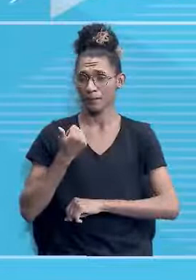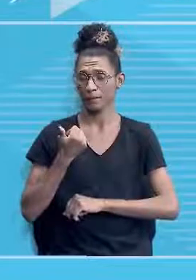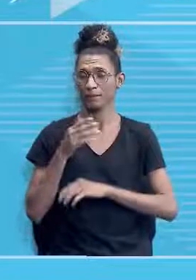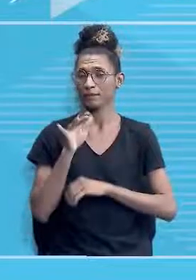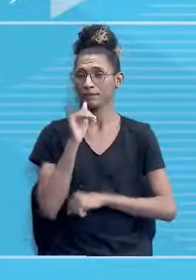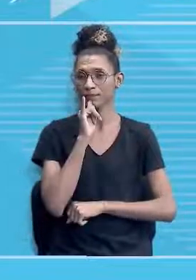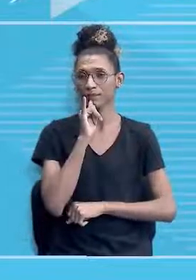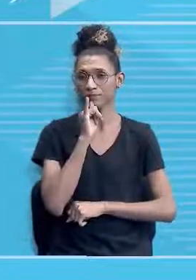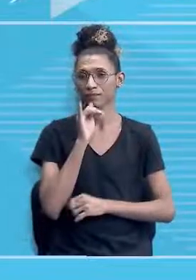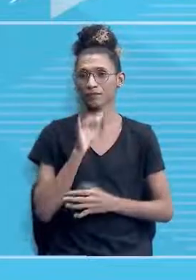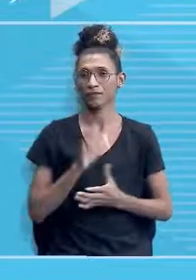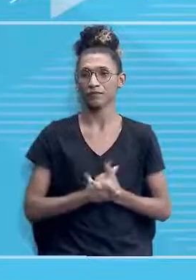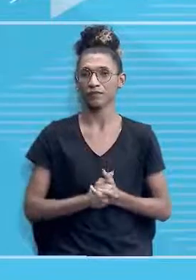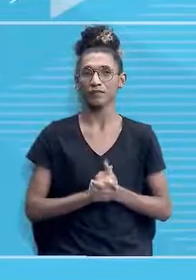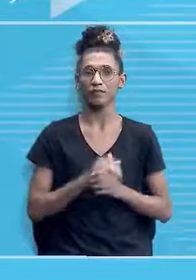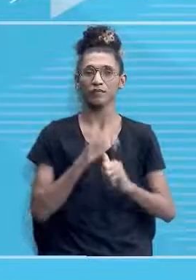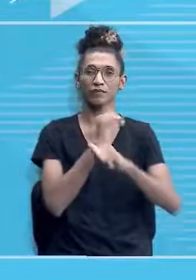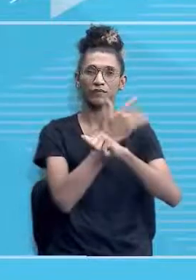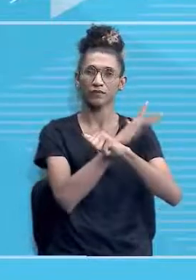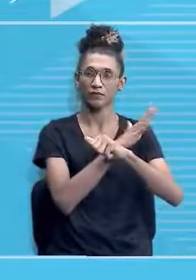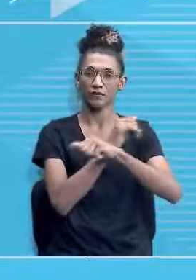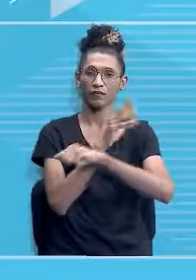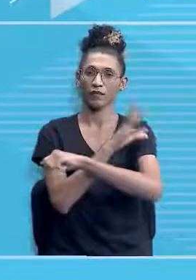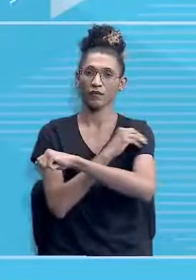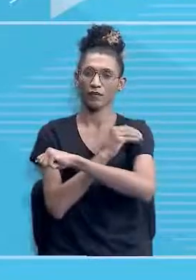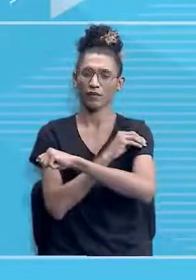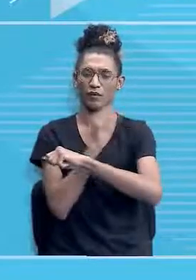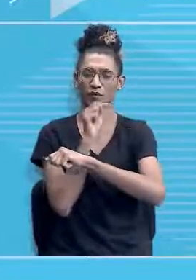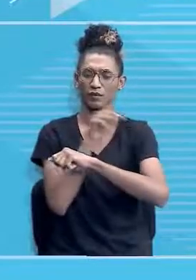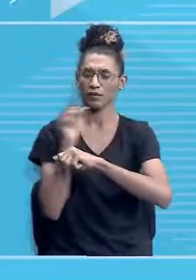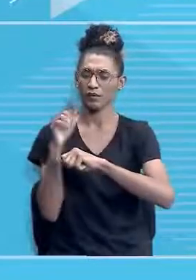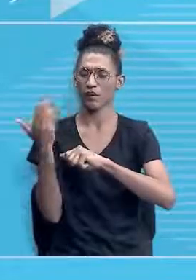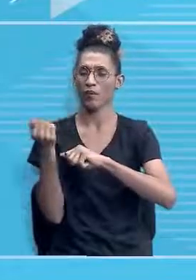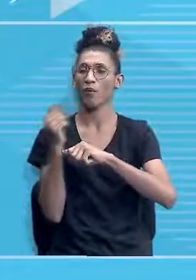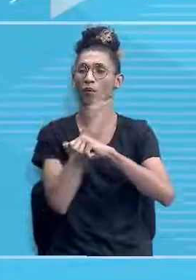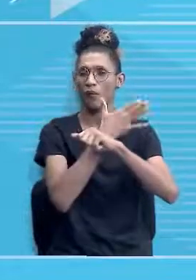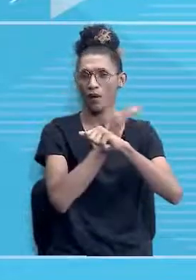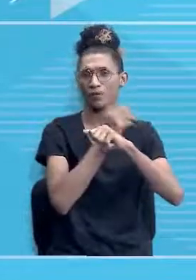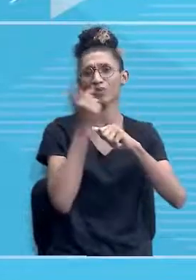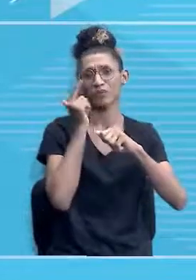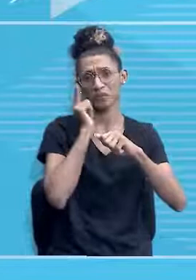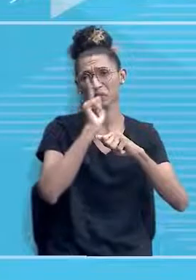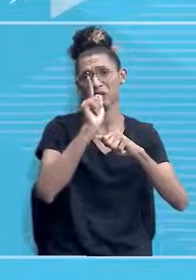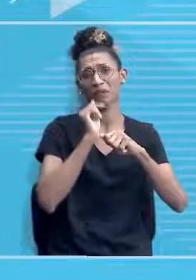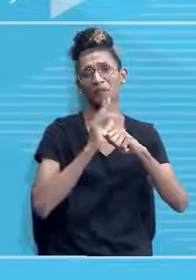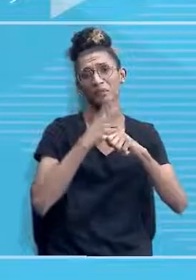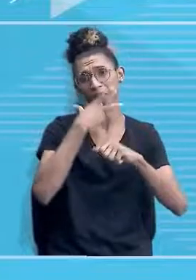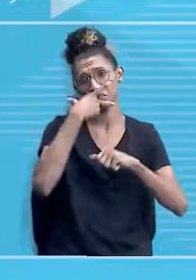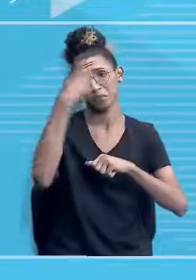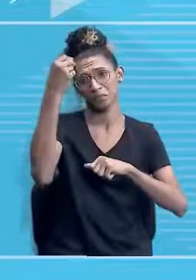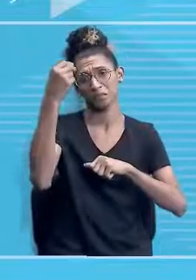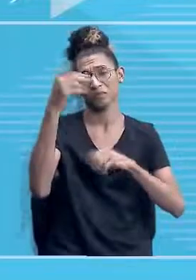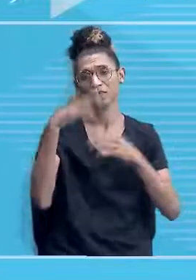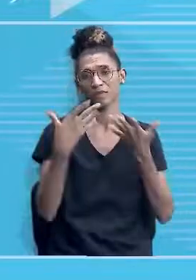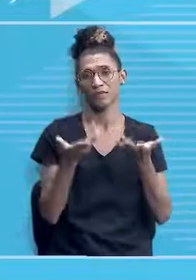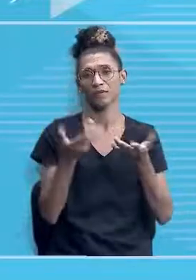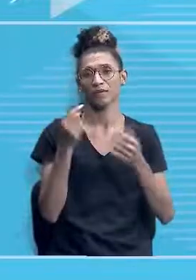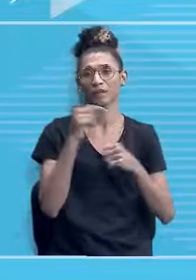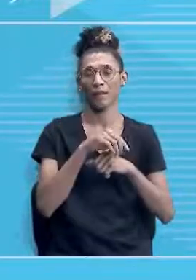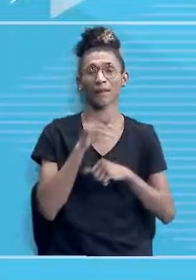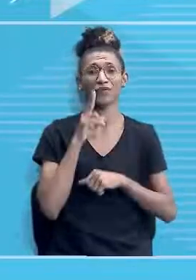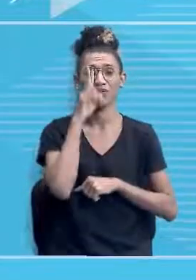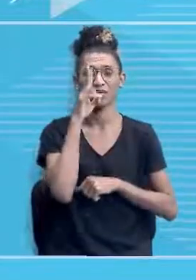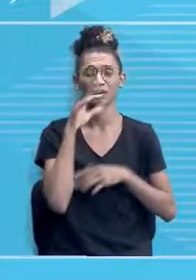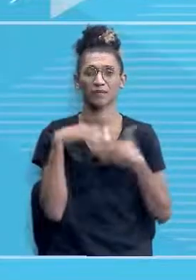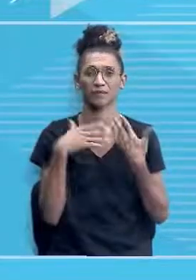por exemplo entre o máximo e uma o ácido ganha então a força intermolecular do asta é maior do que do álcool é o mais São